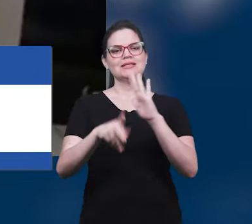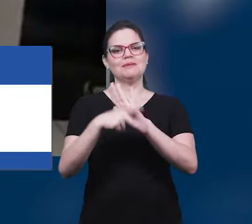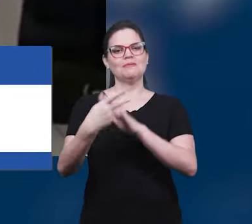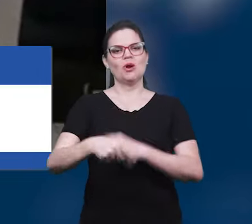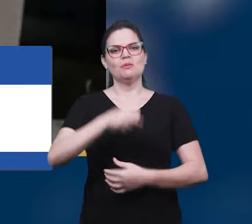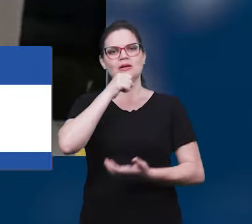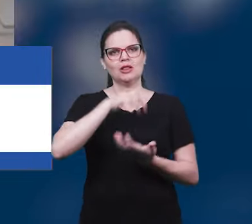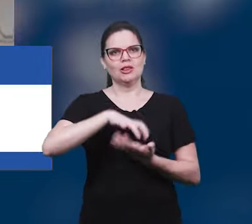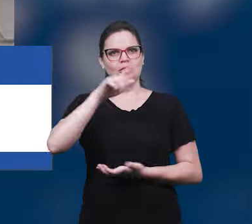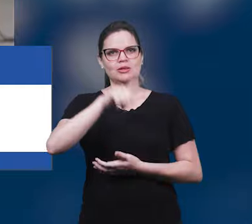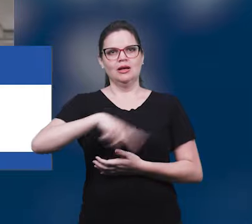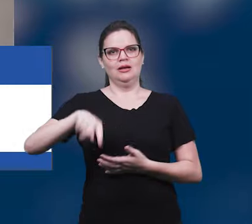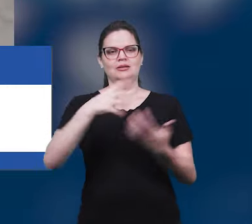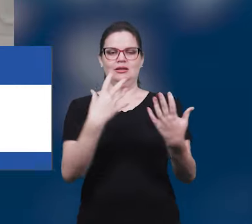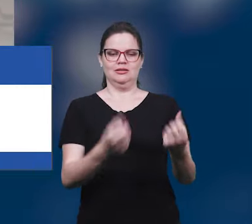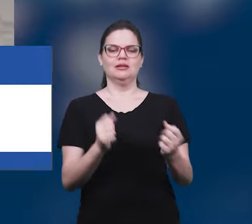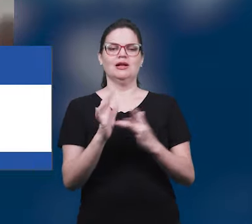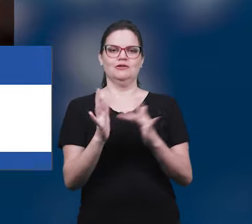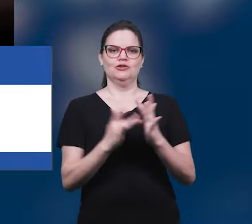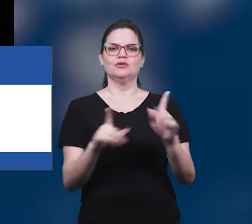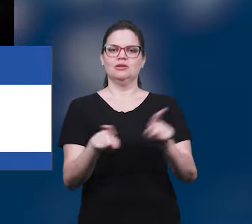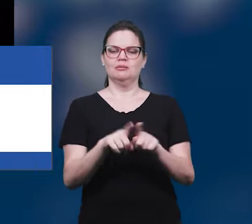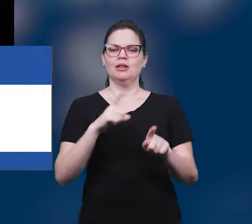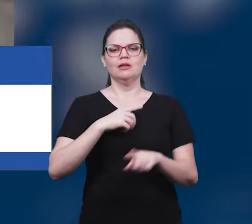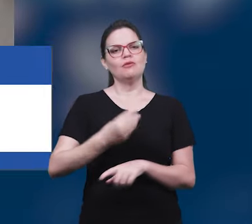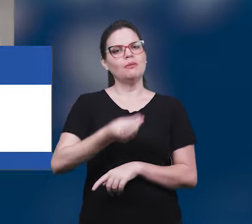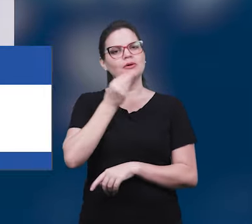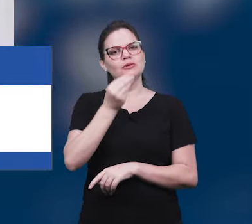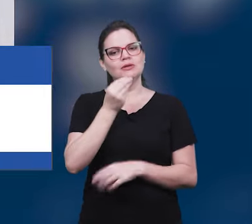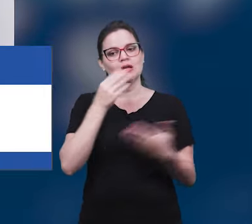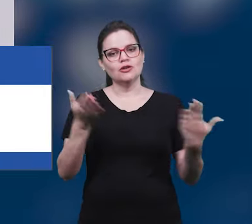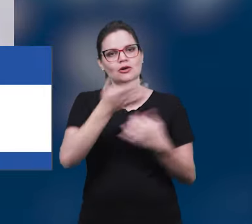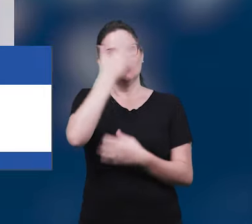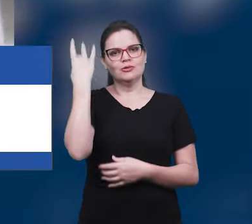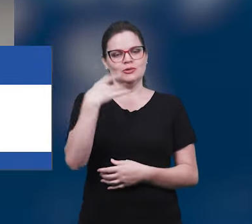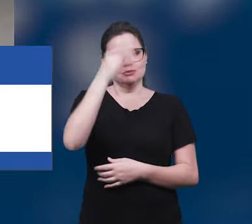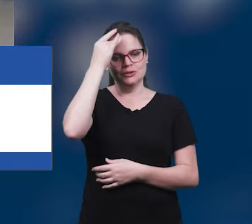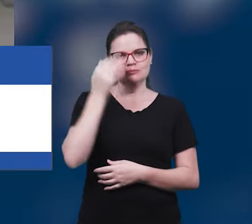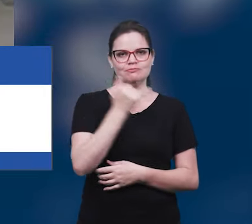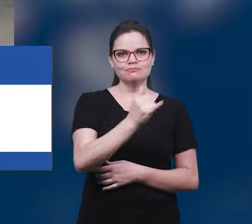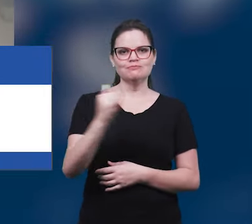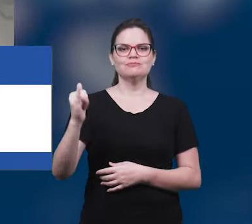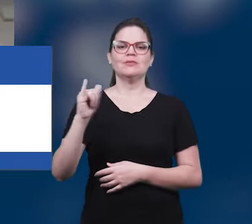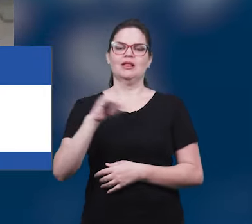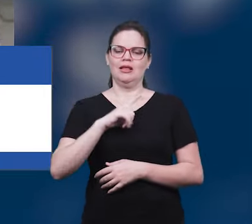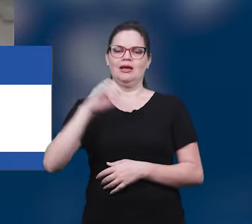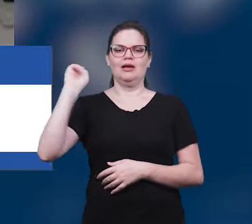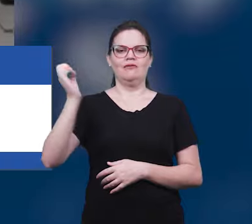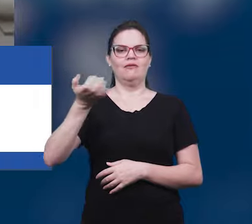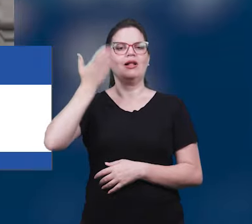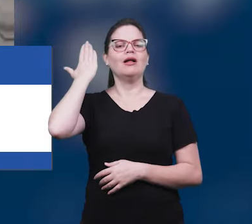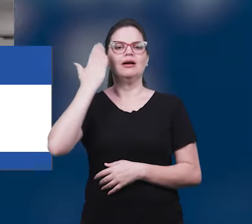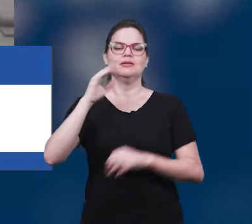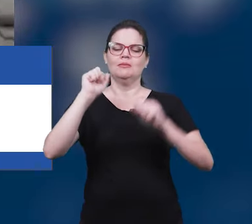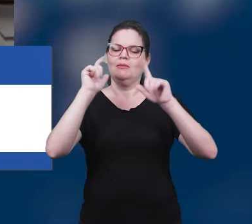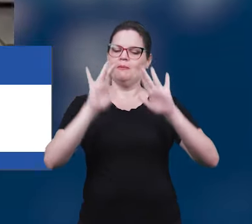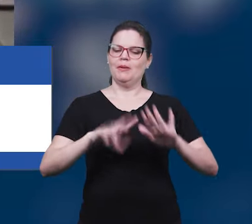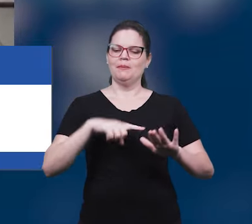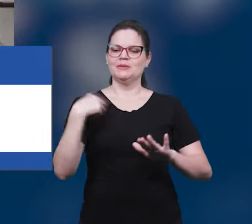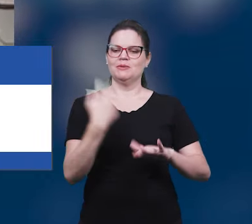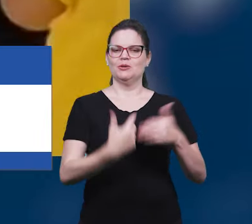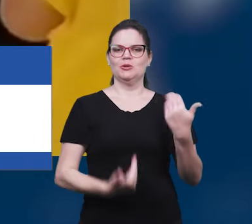foram batizadas pois ainda há tempo e o Espírito Santo tem falado no meio da sua igreja grande benção para toda